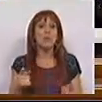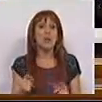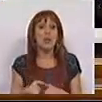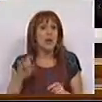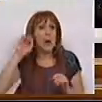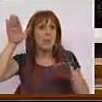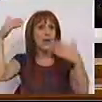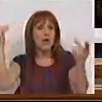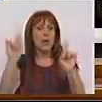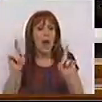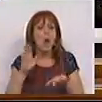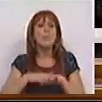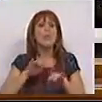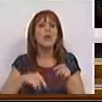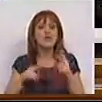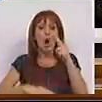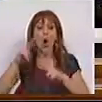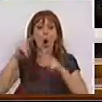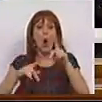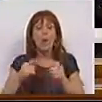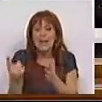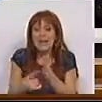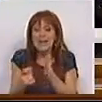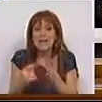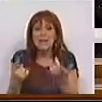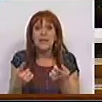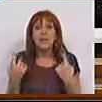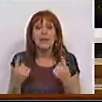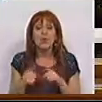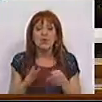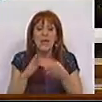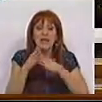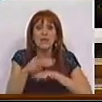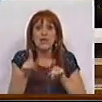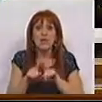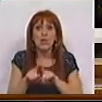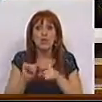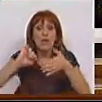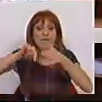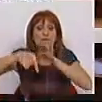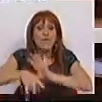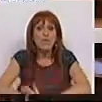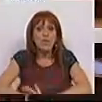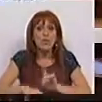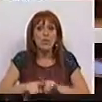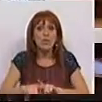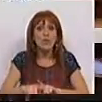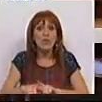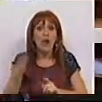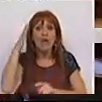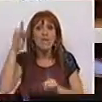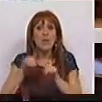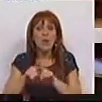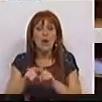fosse prioridade, mas porque era uma obra que necessita de uma intervenção de fundo, sob uma